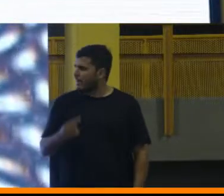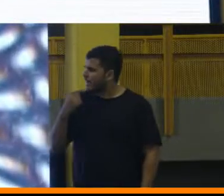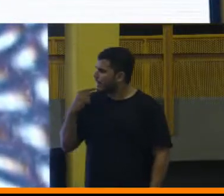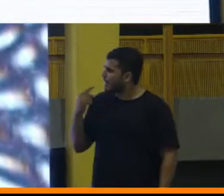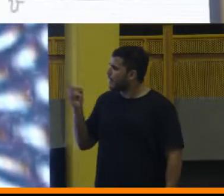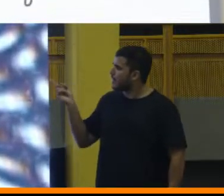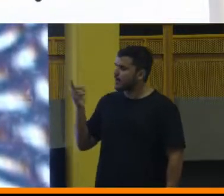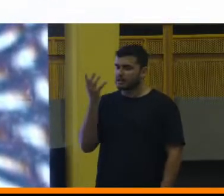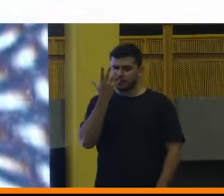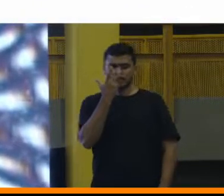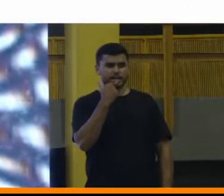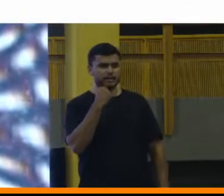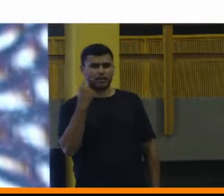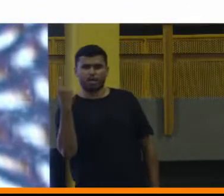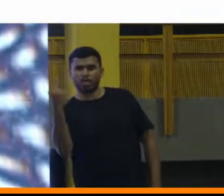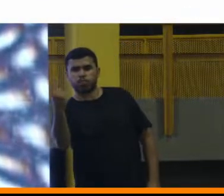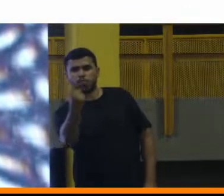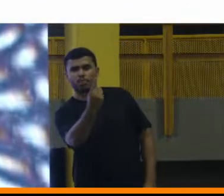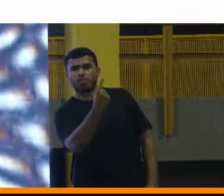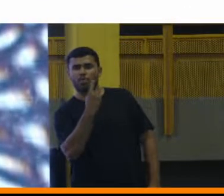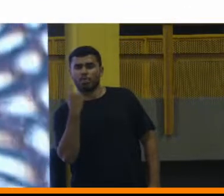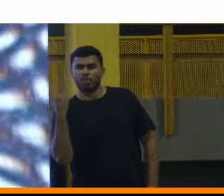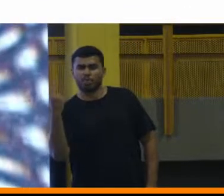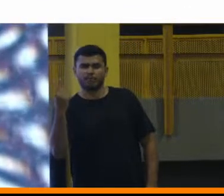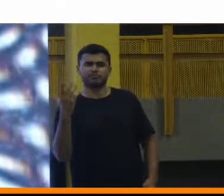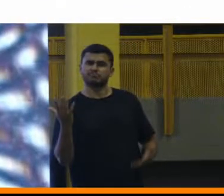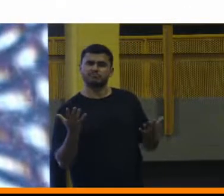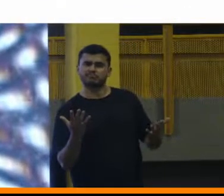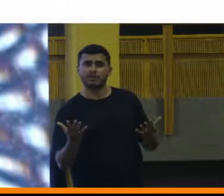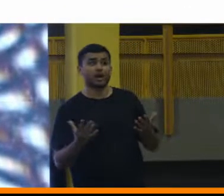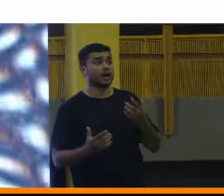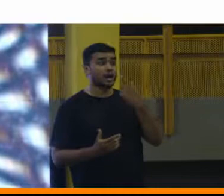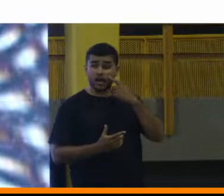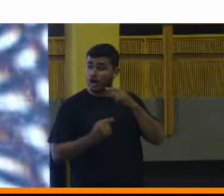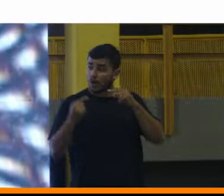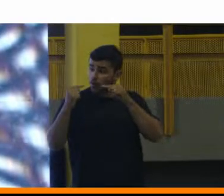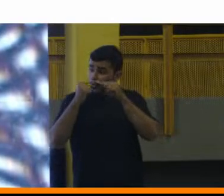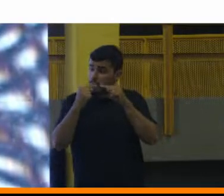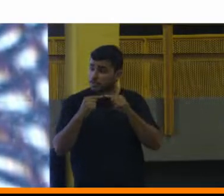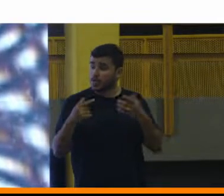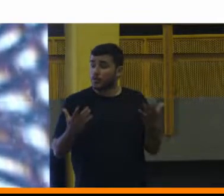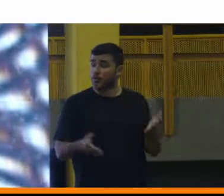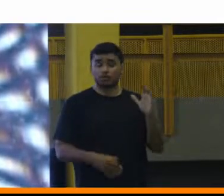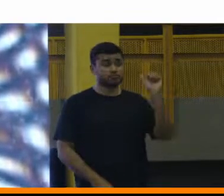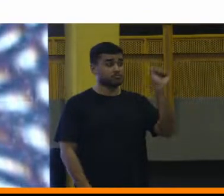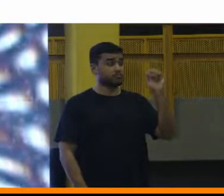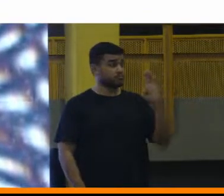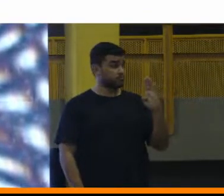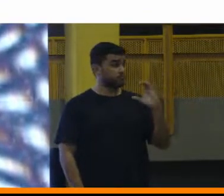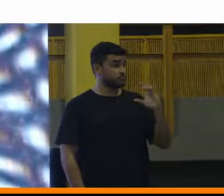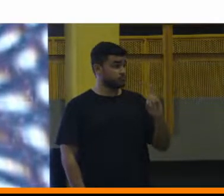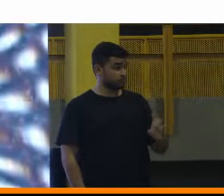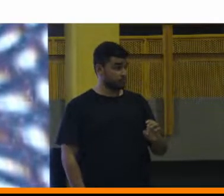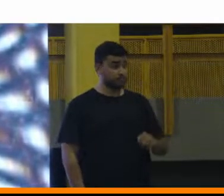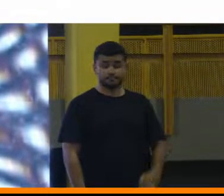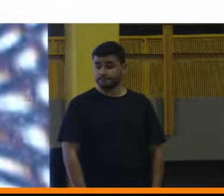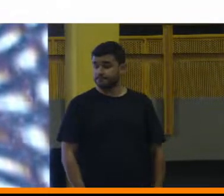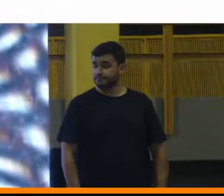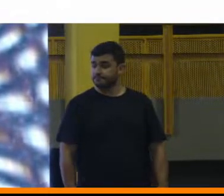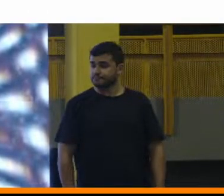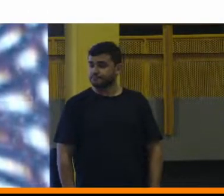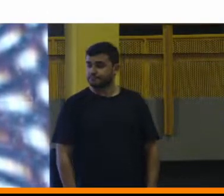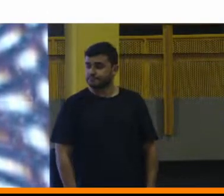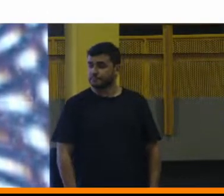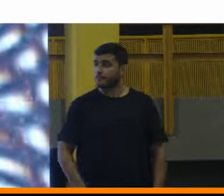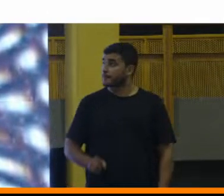E isso nos faz voltar às opções. Alternativa A: a aceleração